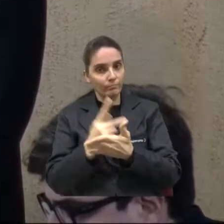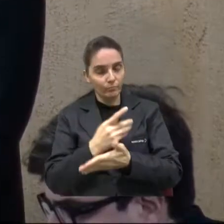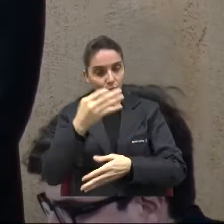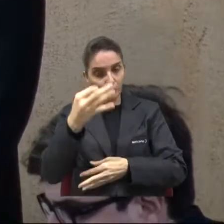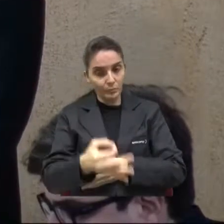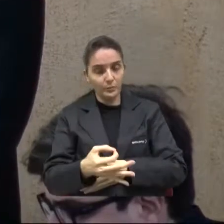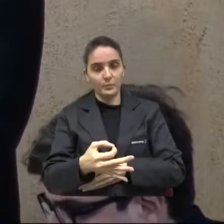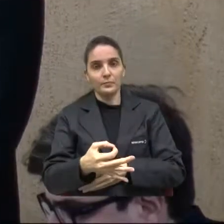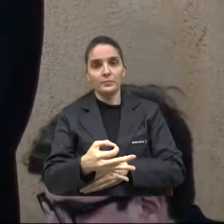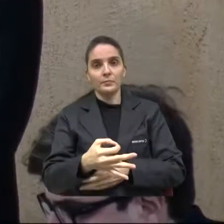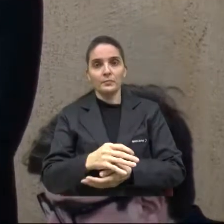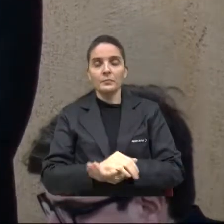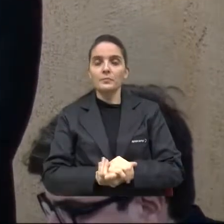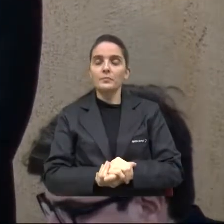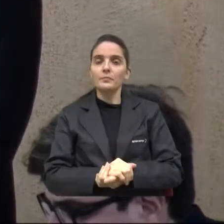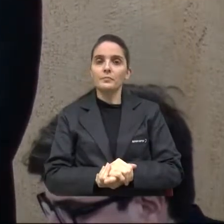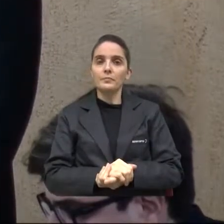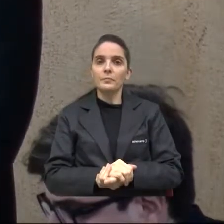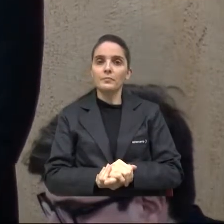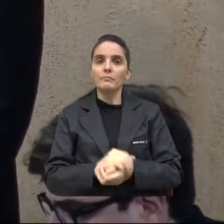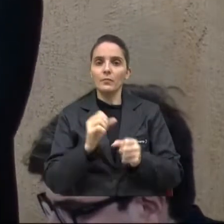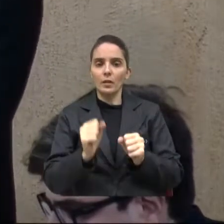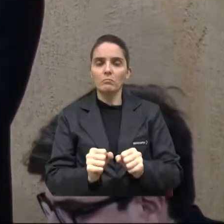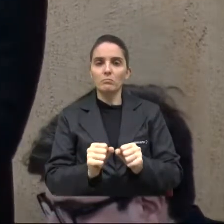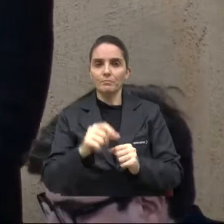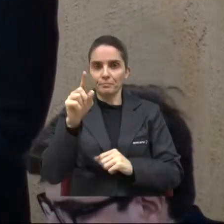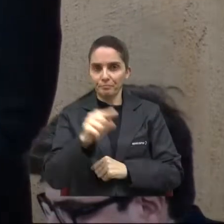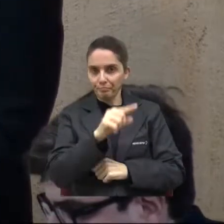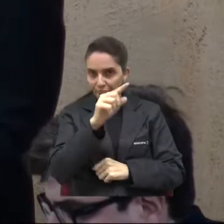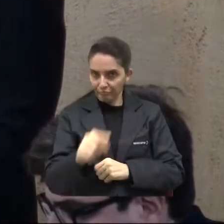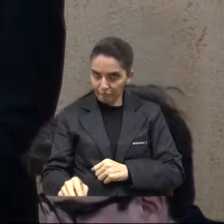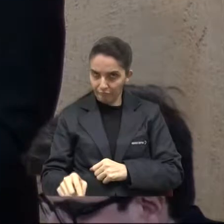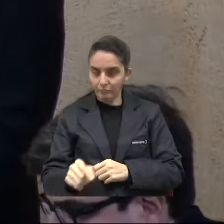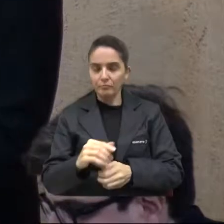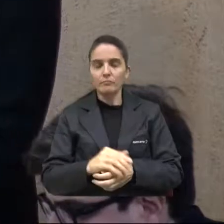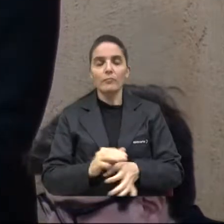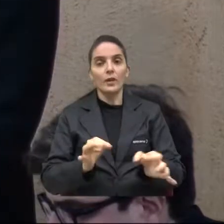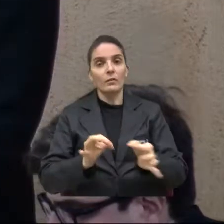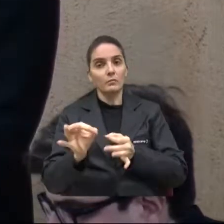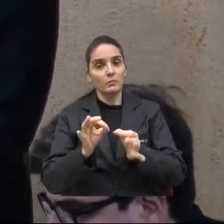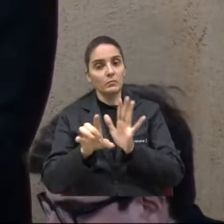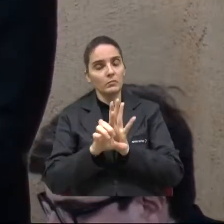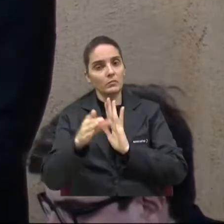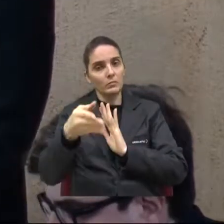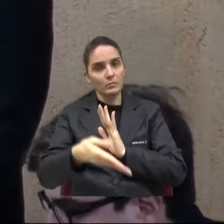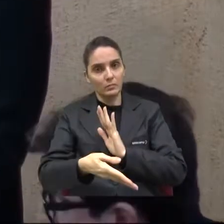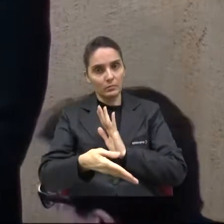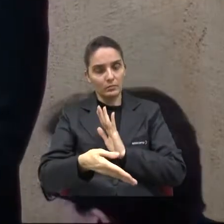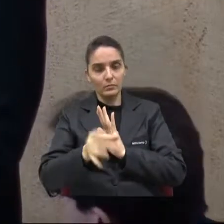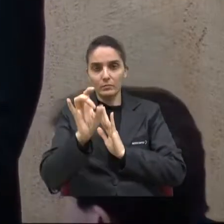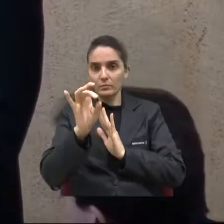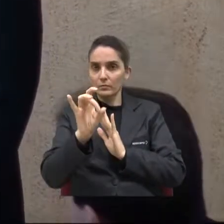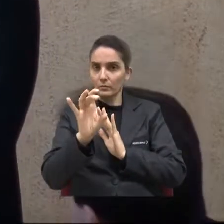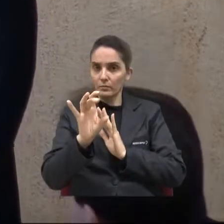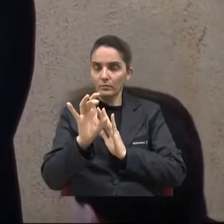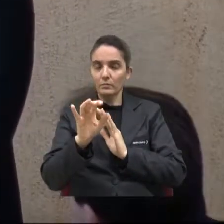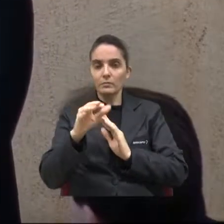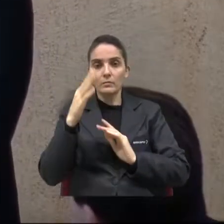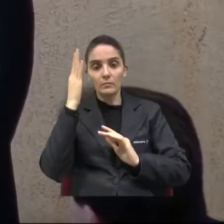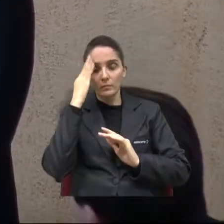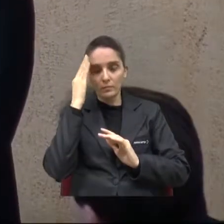elas podem ser canceladas. E esse projeto de lei, então, ele nada mais é do que